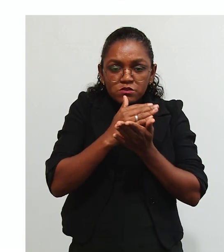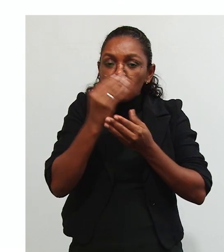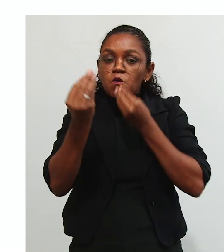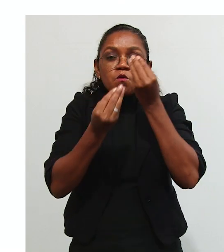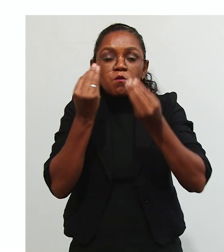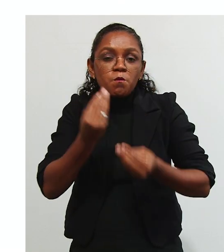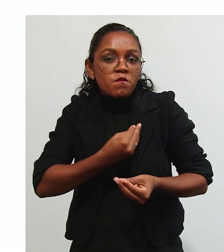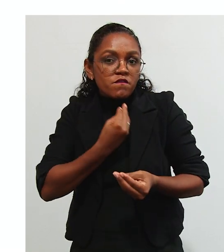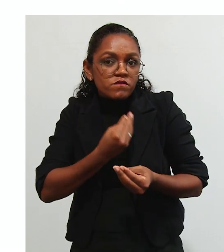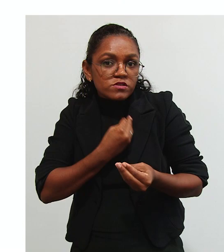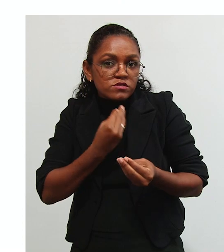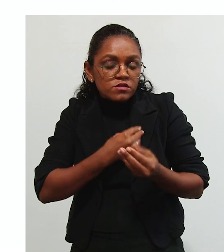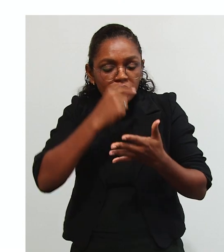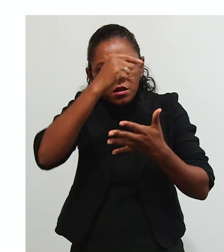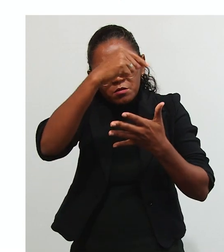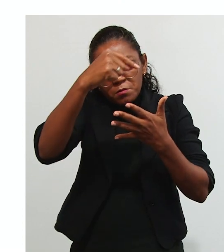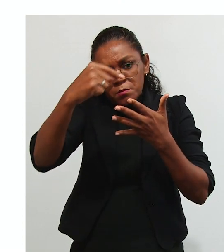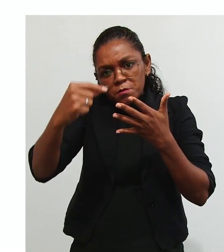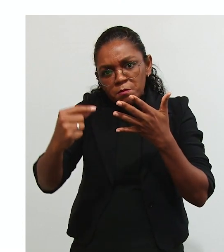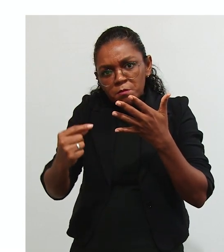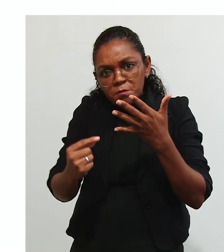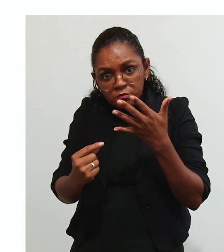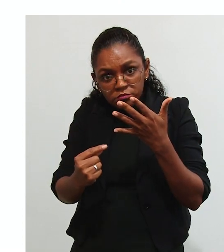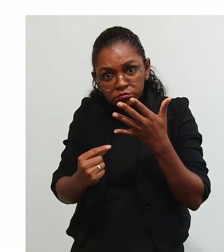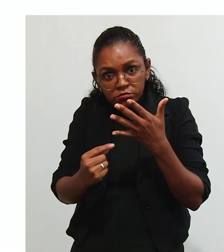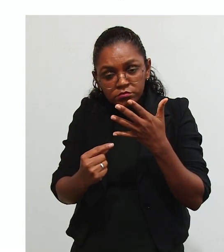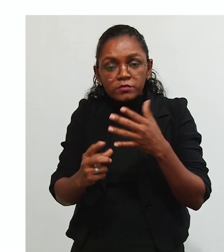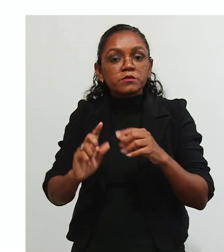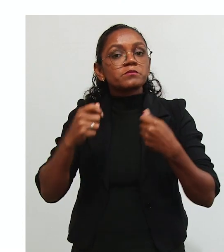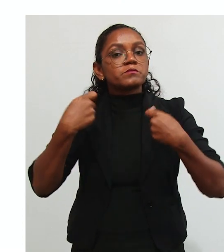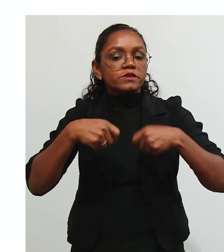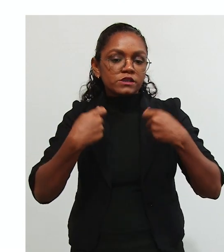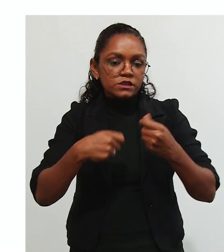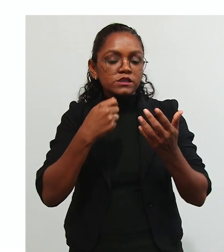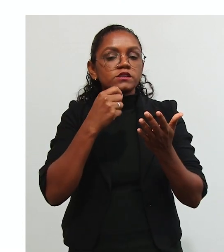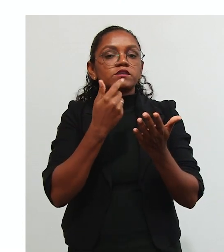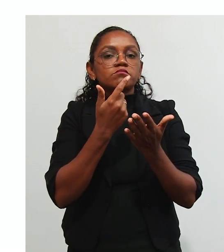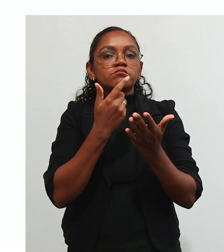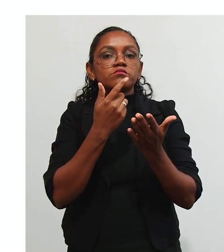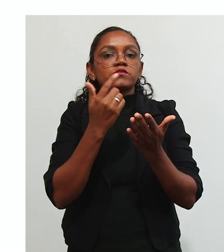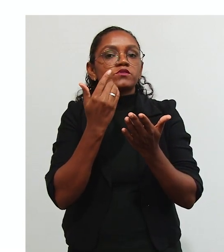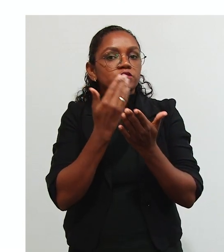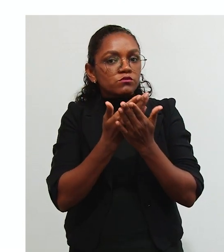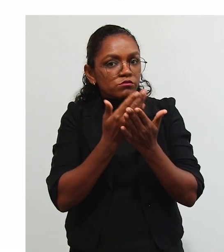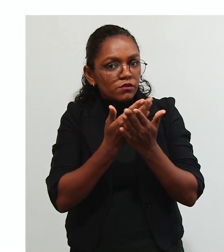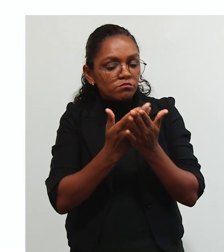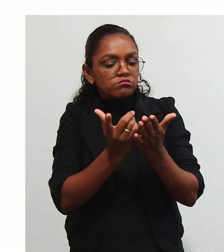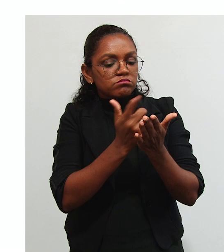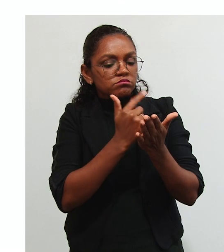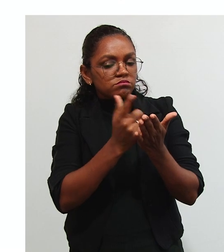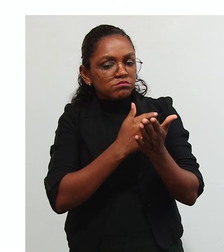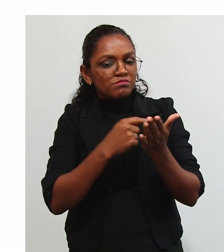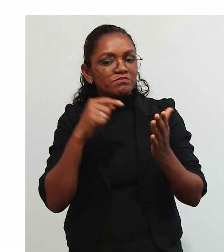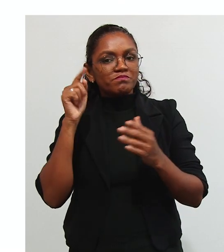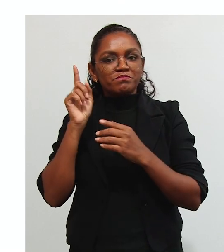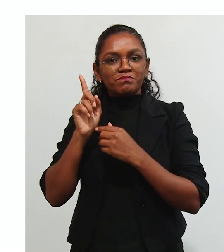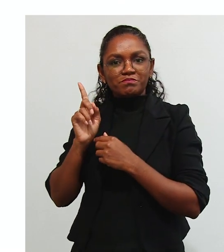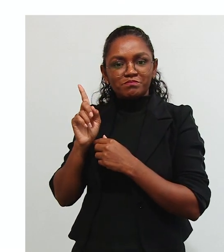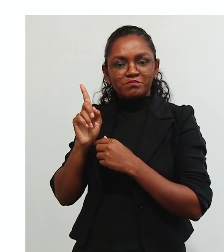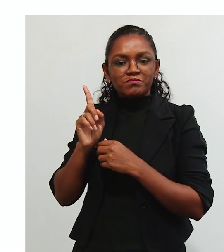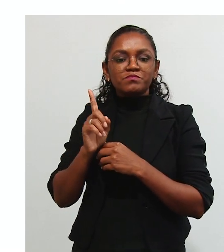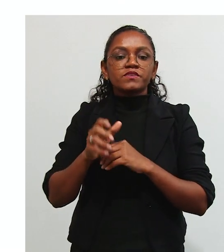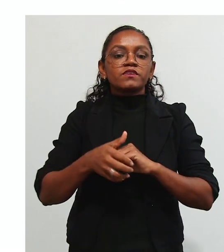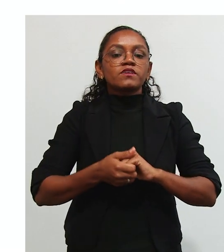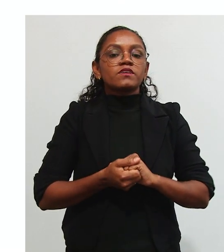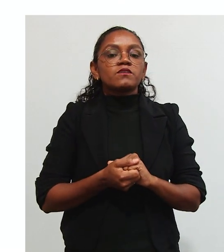como vivenciar princípios democráticos desde o início, você precisa ler o livro Democracia e Educação de Dewey, e